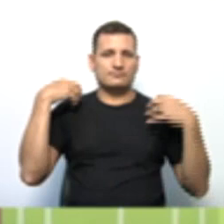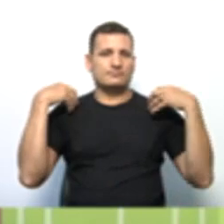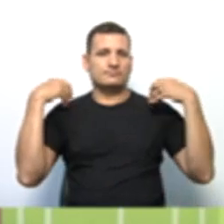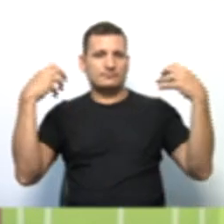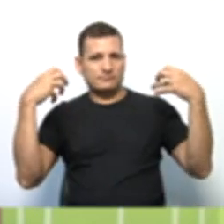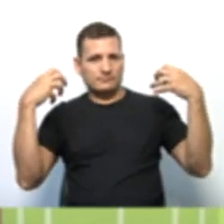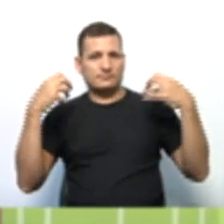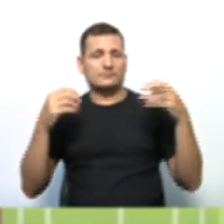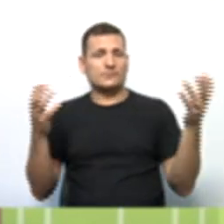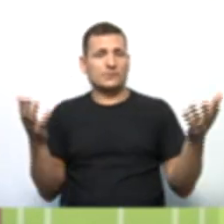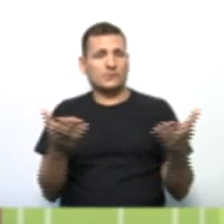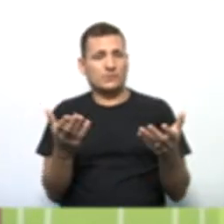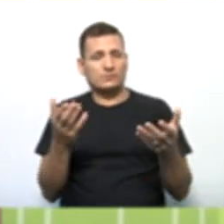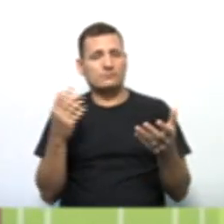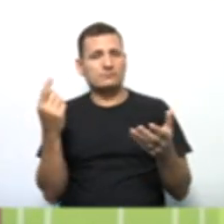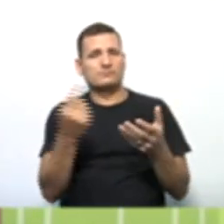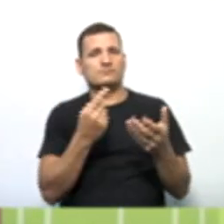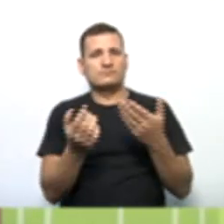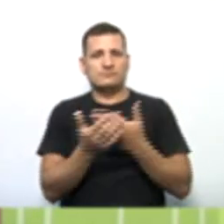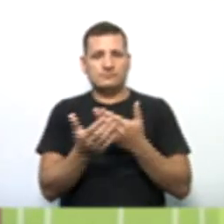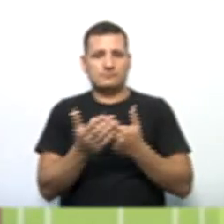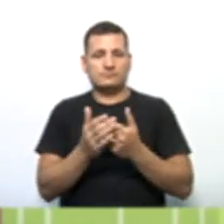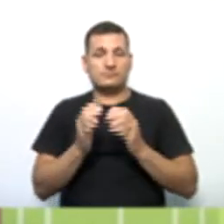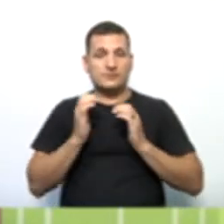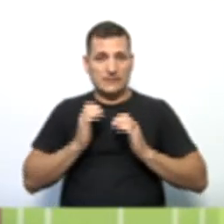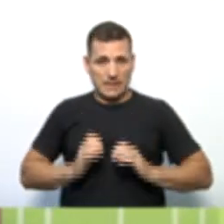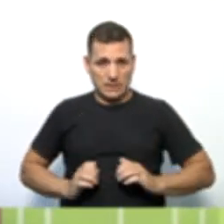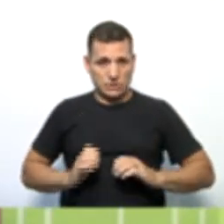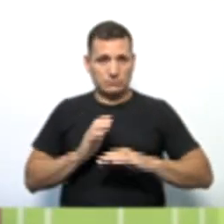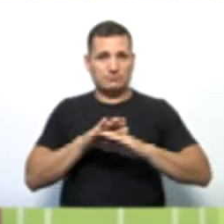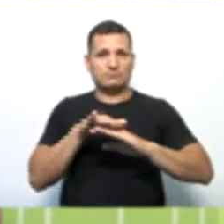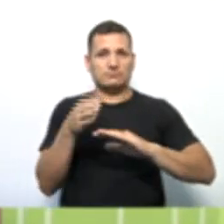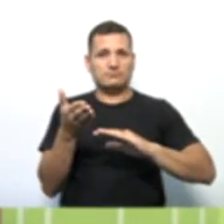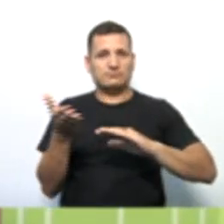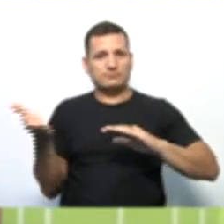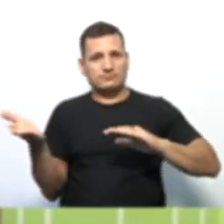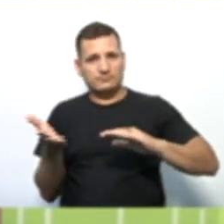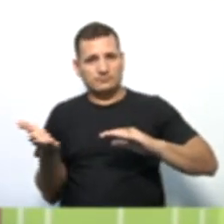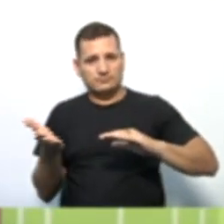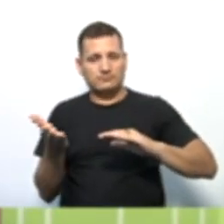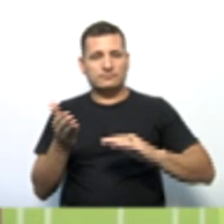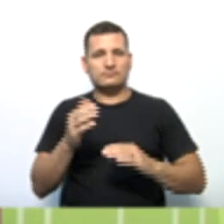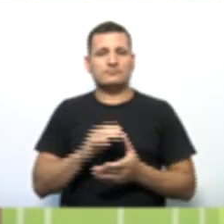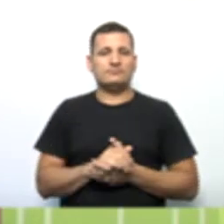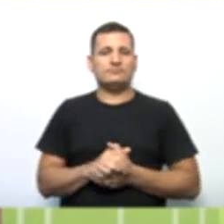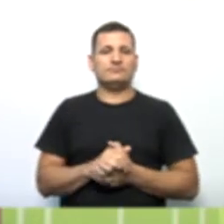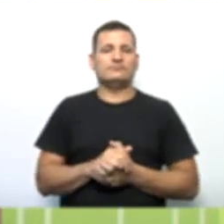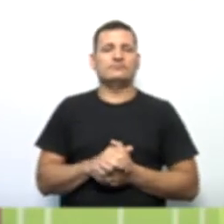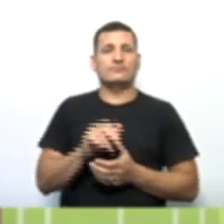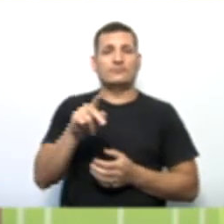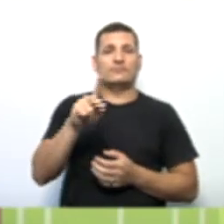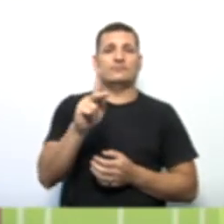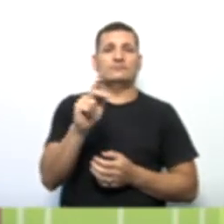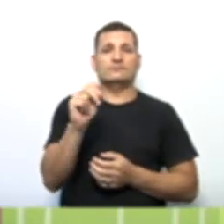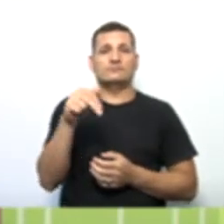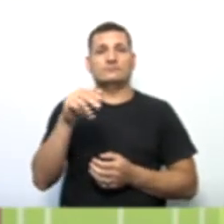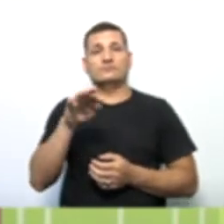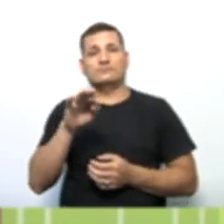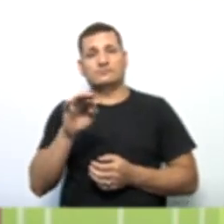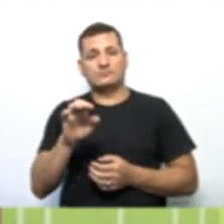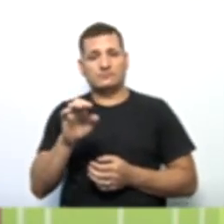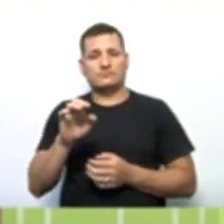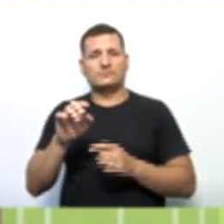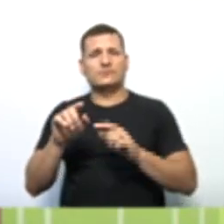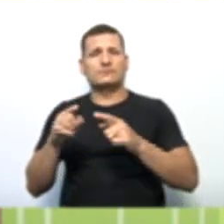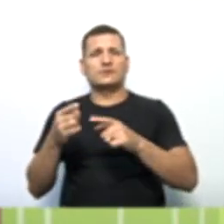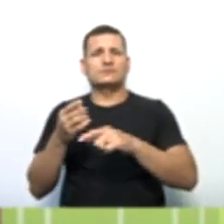vamos estudar a ética contemporânea com o utilitarismo e também o Immanuel Kant. Mas para isso vamos compreender o que vem